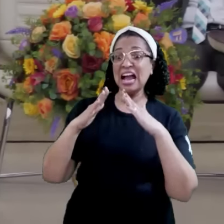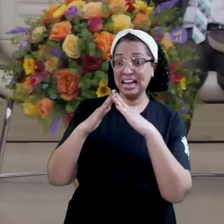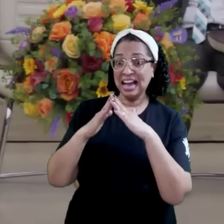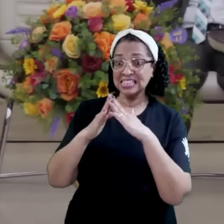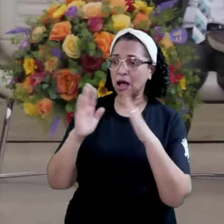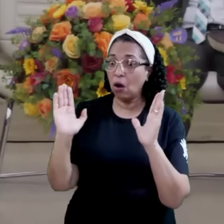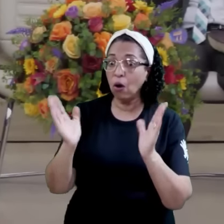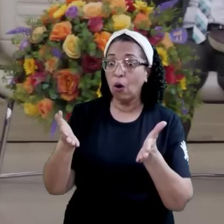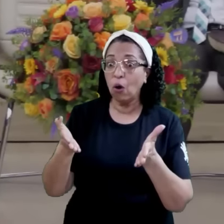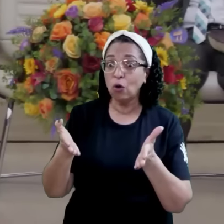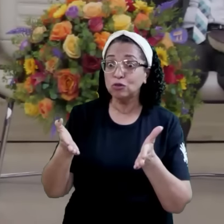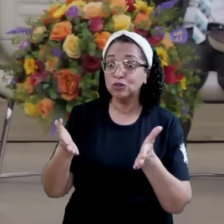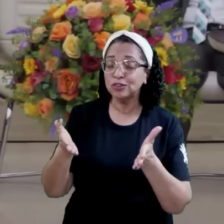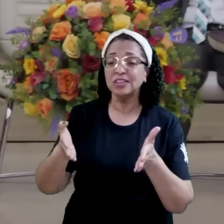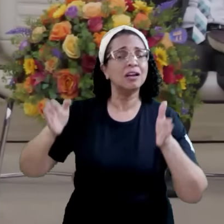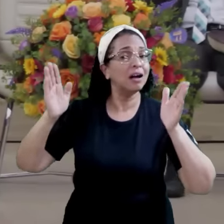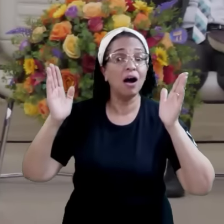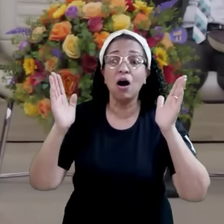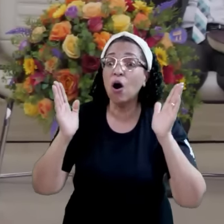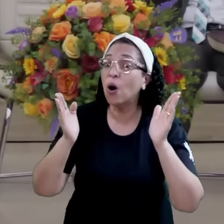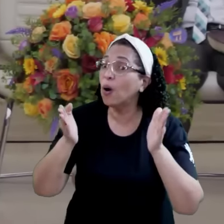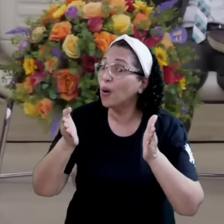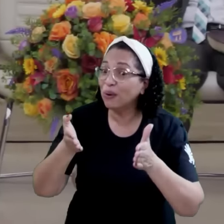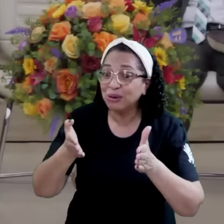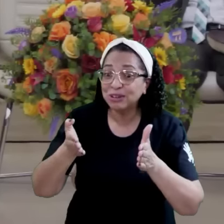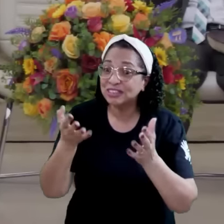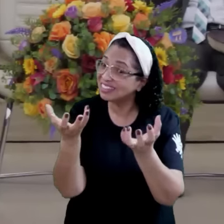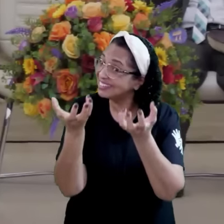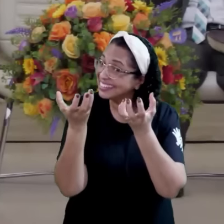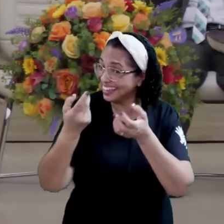é hoje que eu quero pousar na